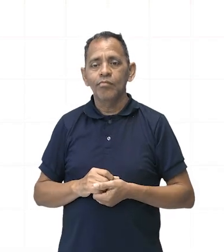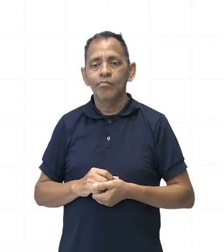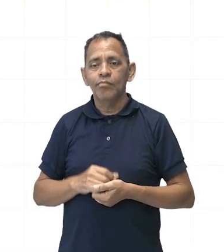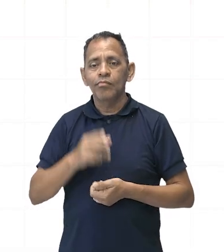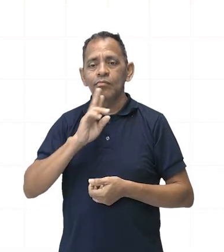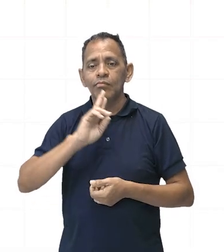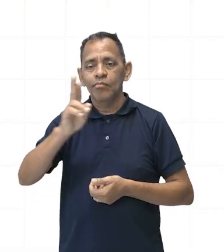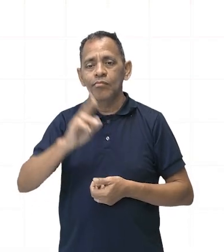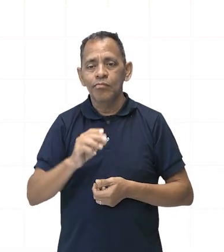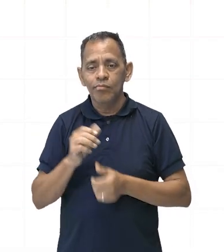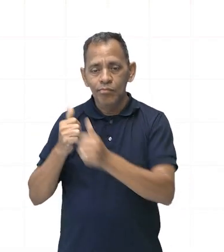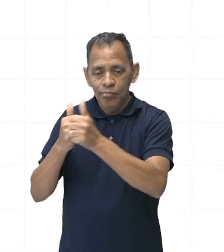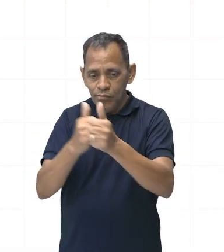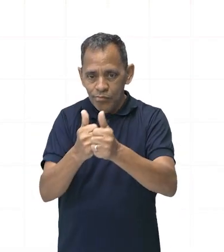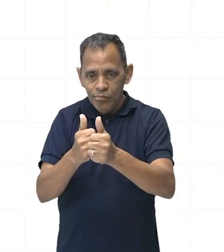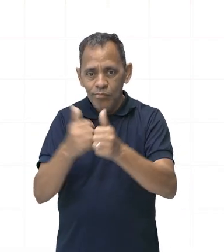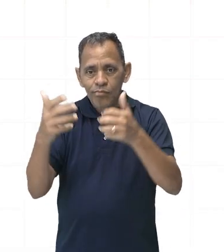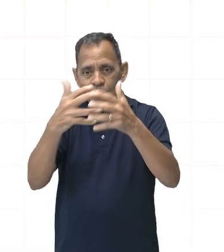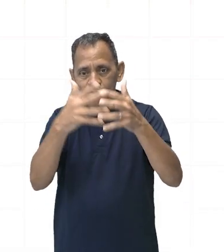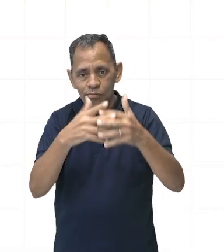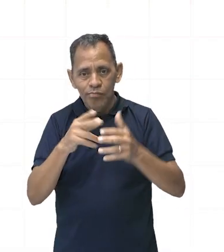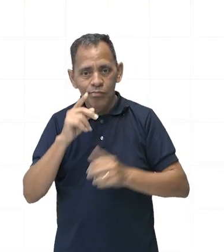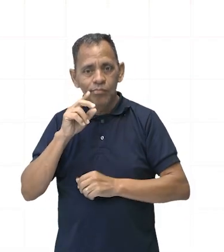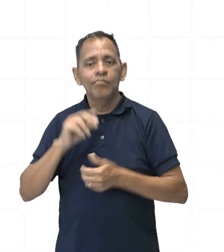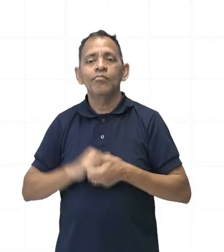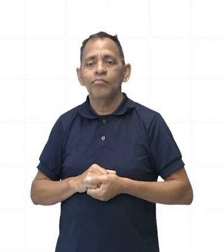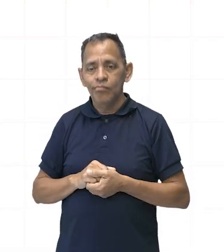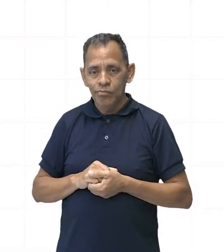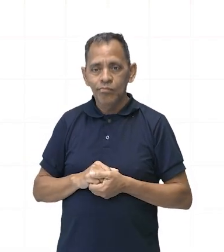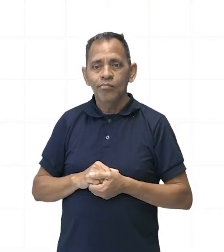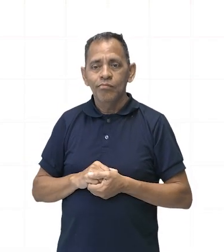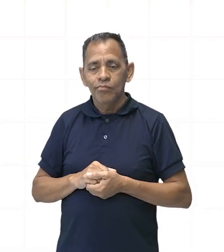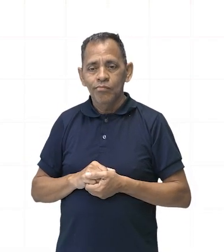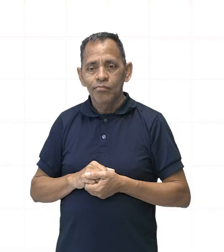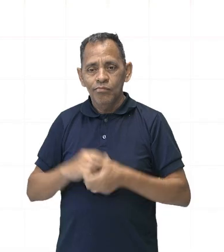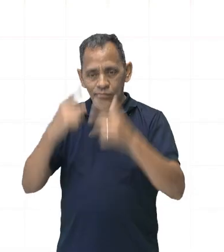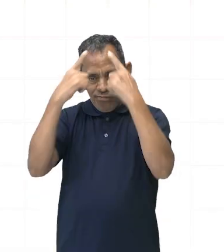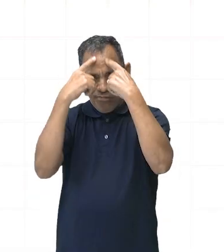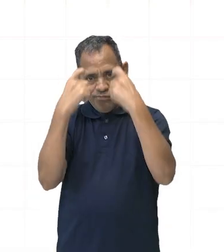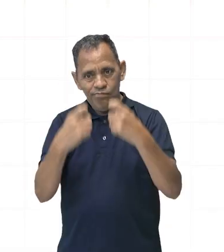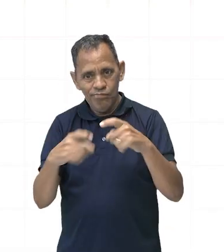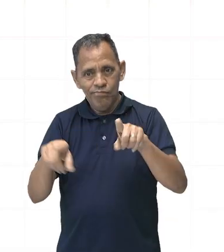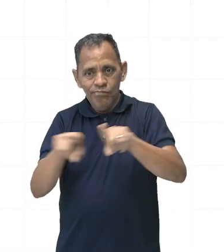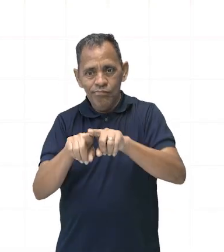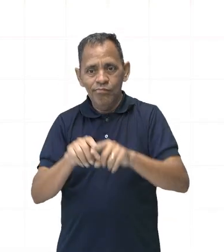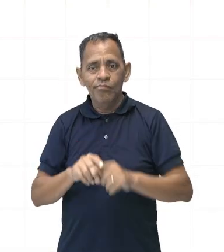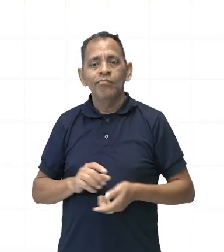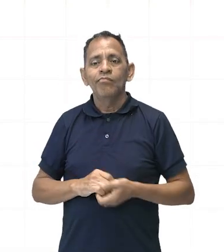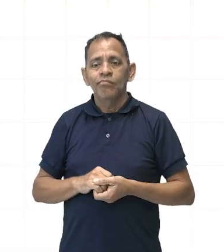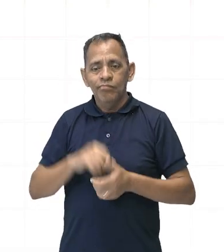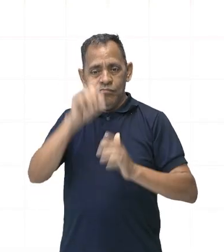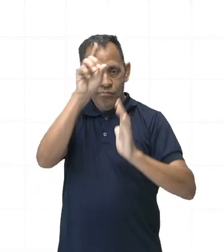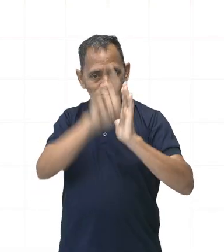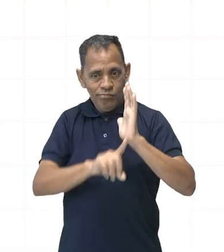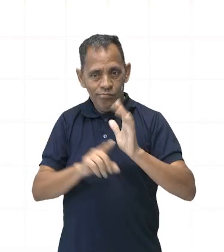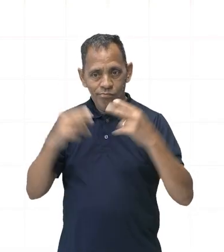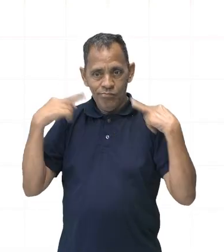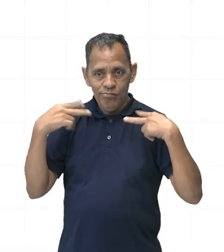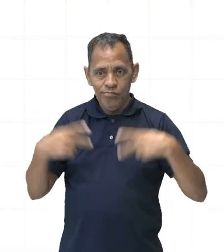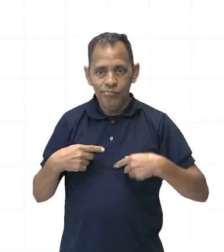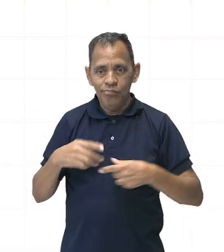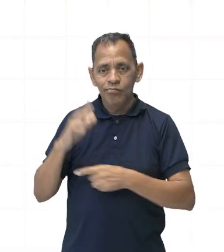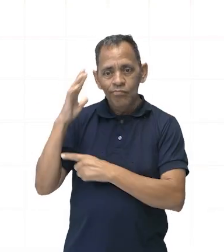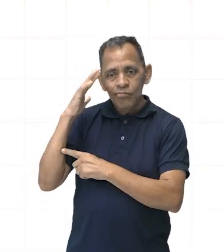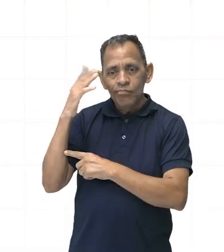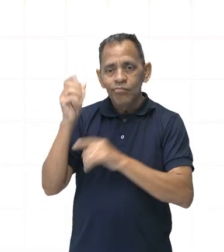perseguições, conflitos, violência, violações dos direitos humanos e de eventos que